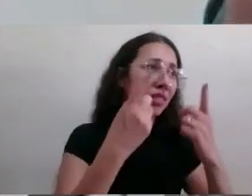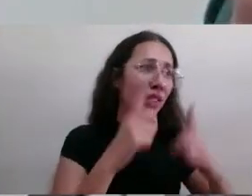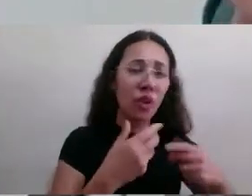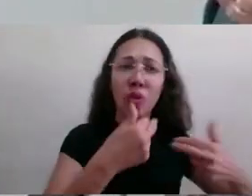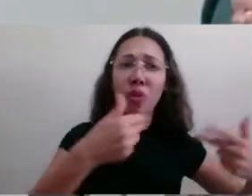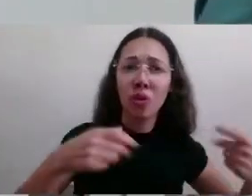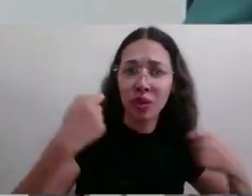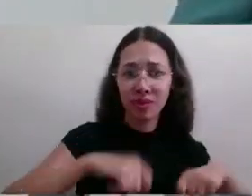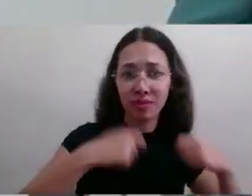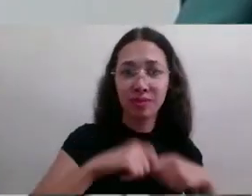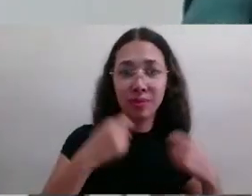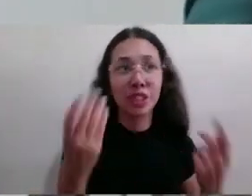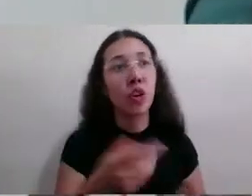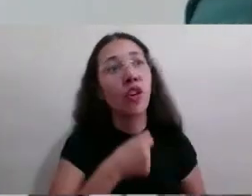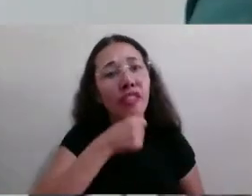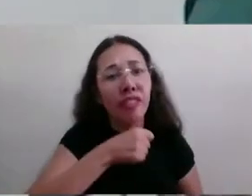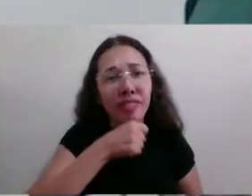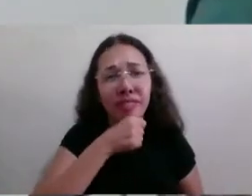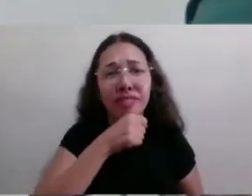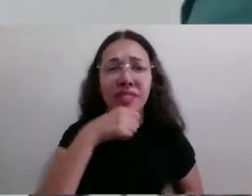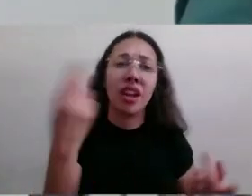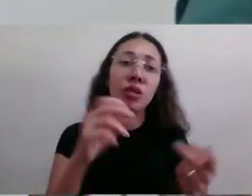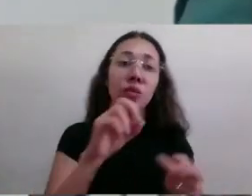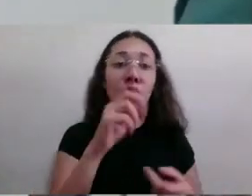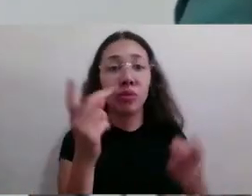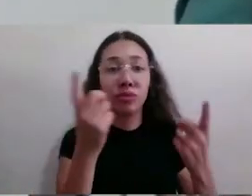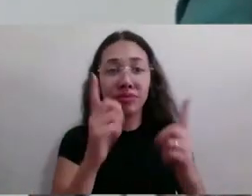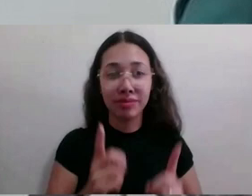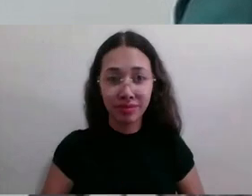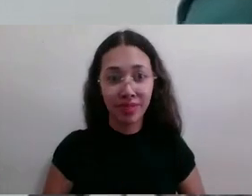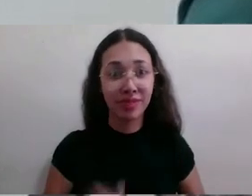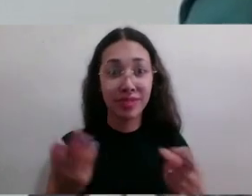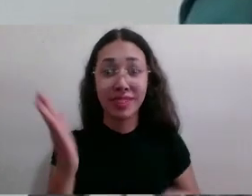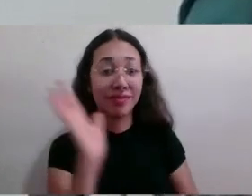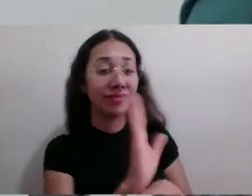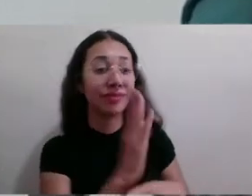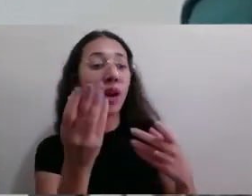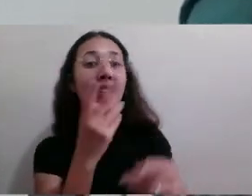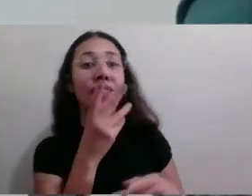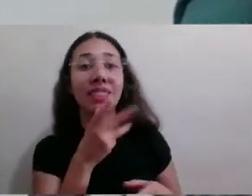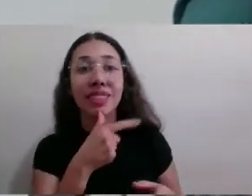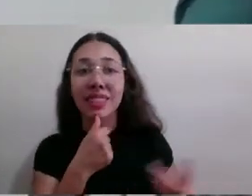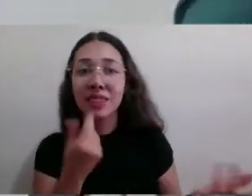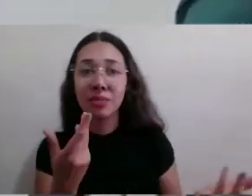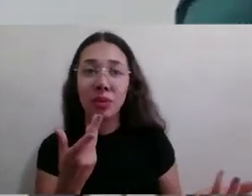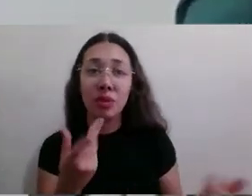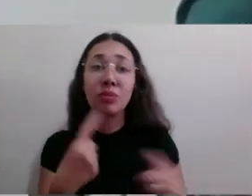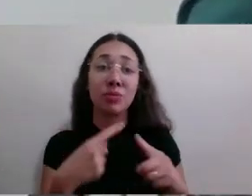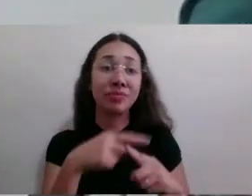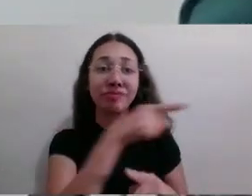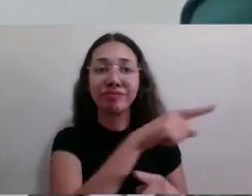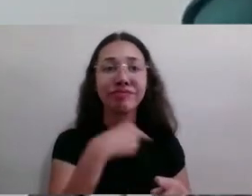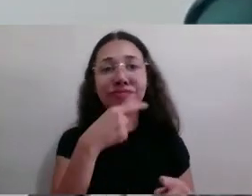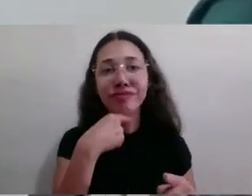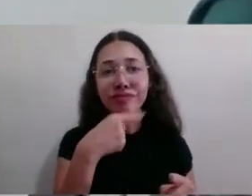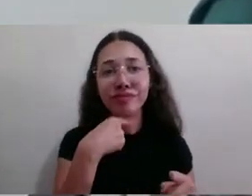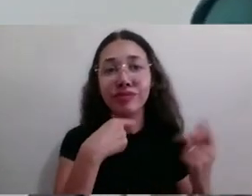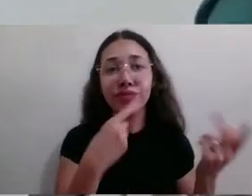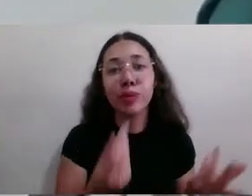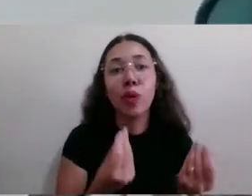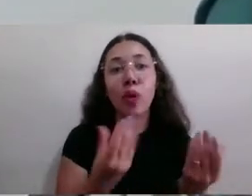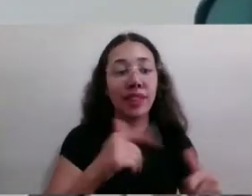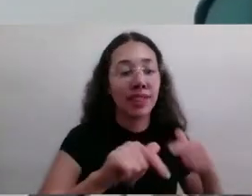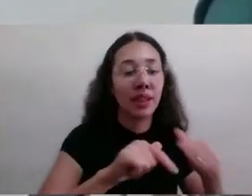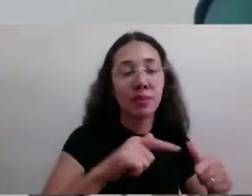ela é idosa ou que ela é deficiente, que ela não vai ter de onde tirar alimentos e rendimentos.